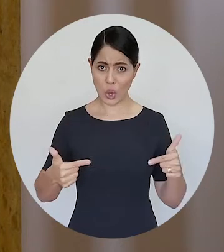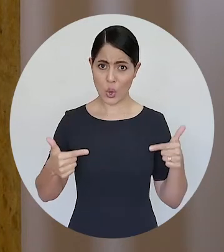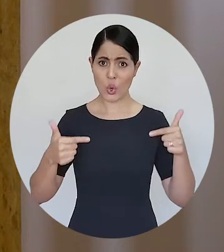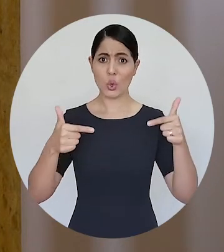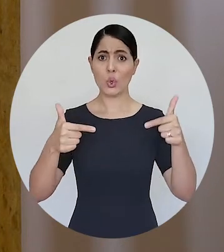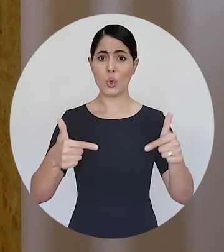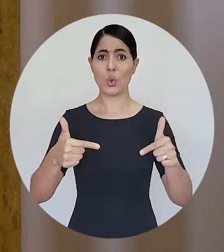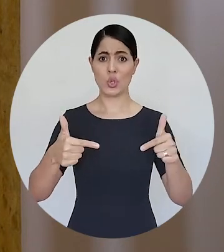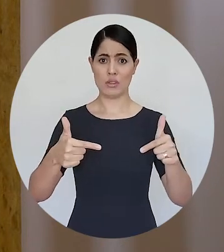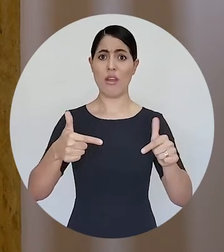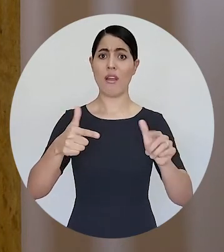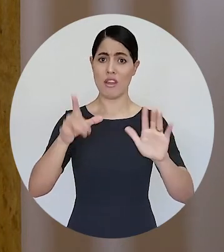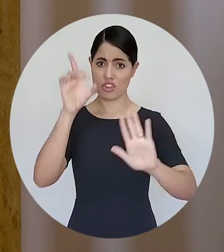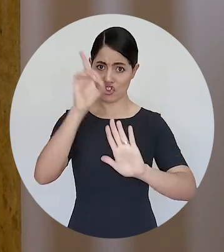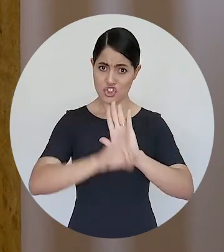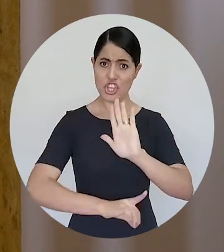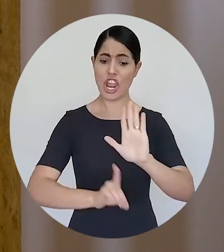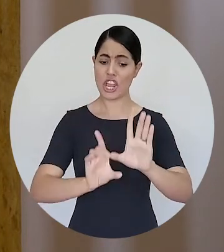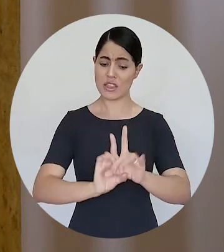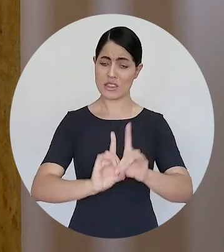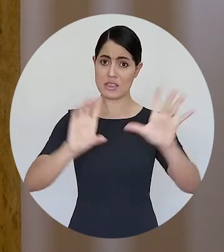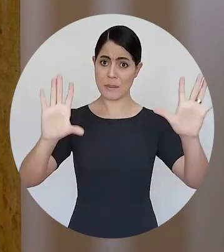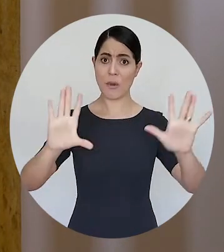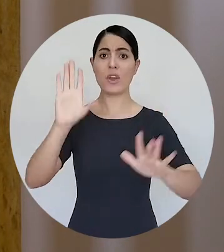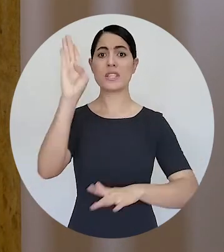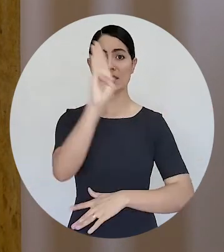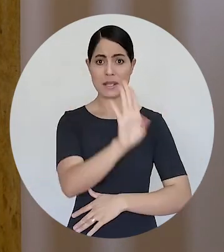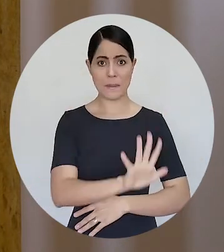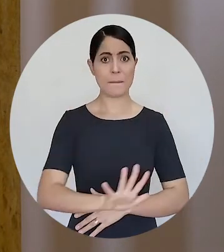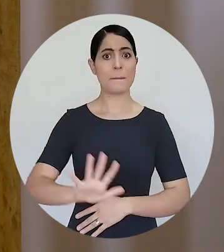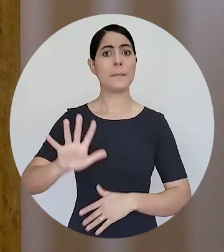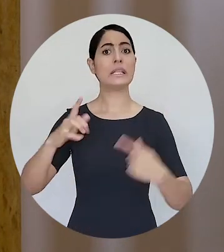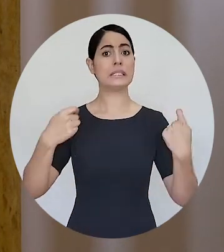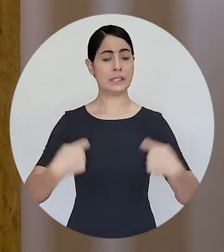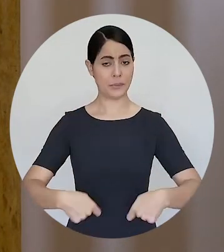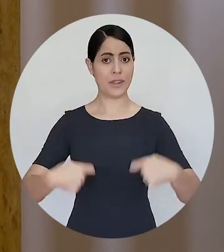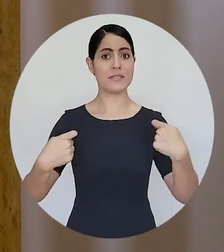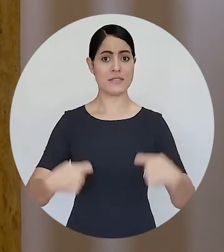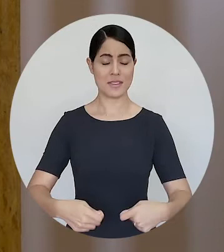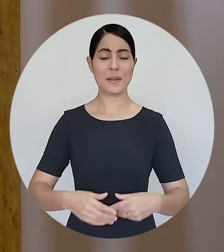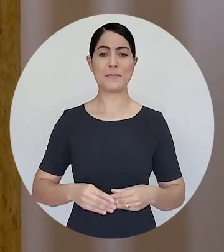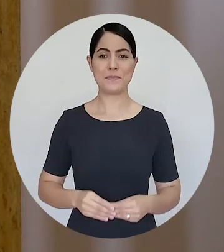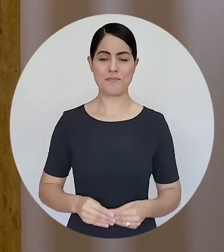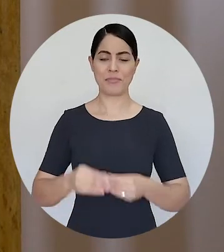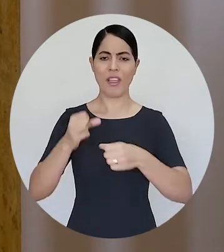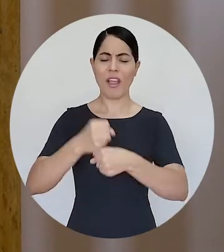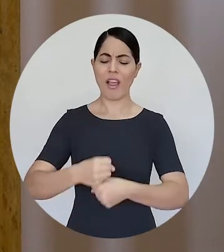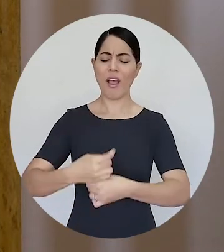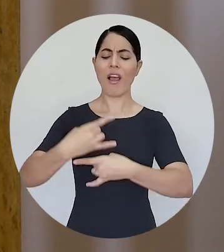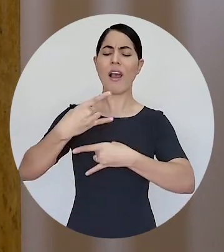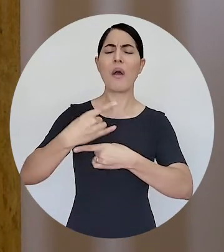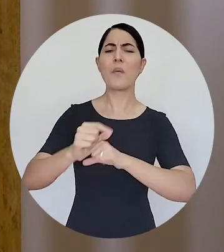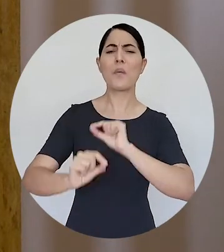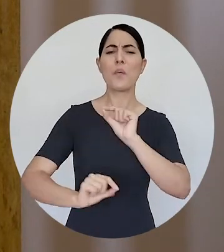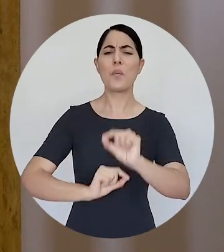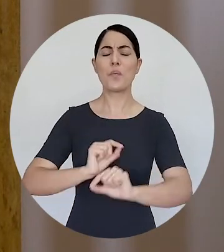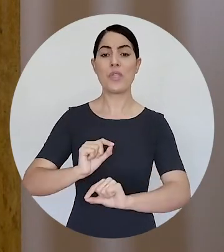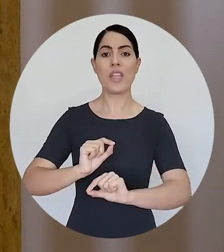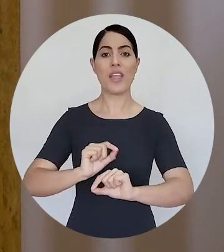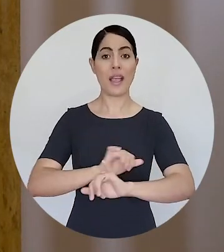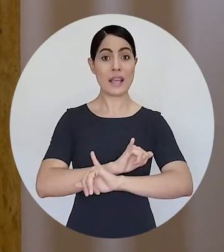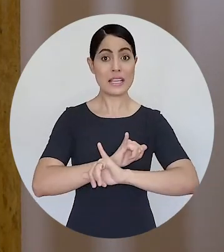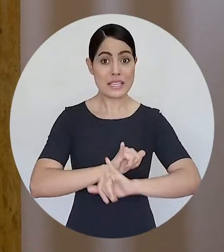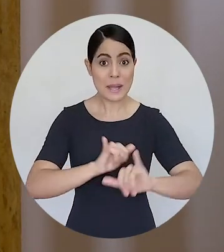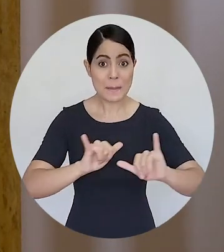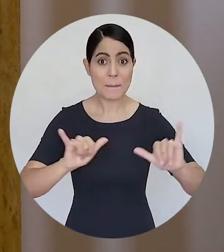luta pela manutenção do Estado democrático de direito. A live integra a campanha